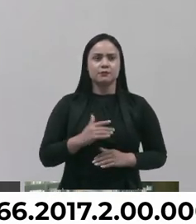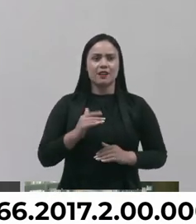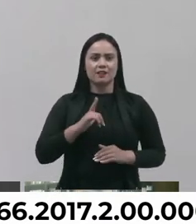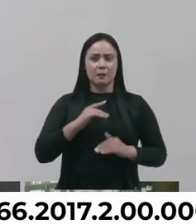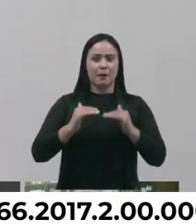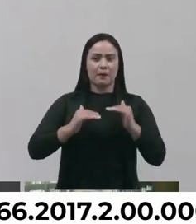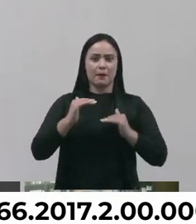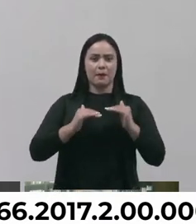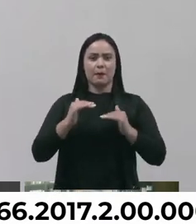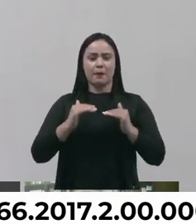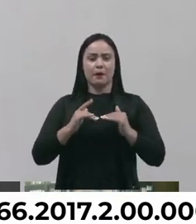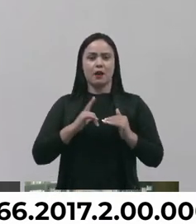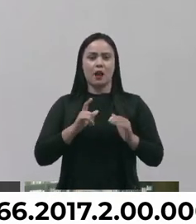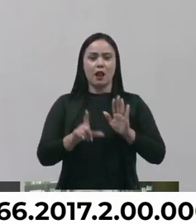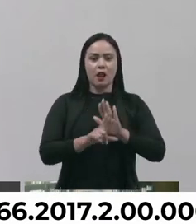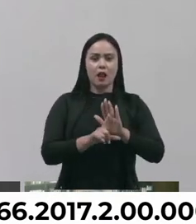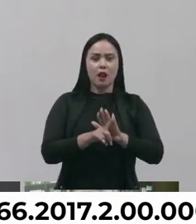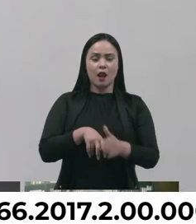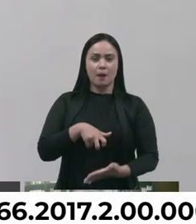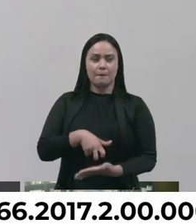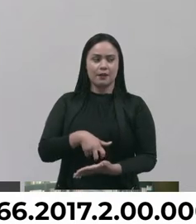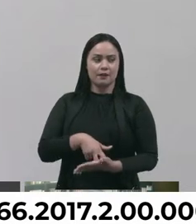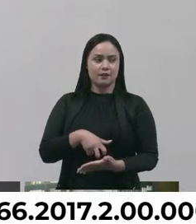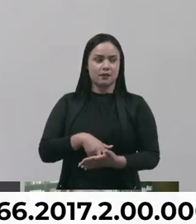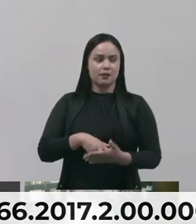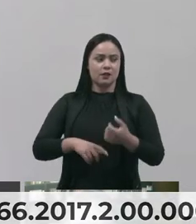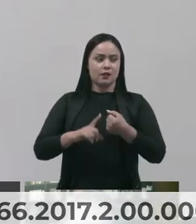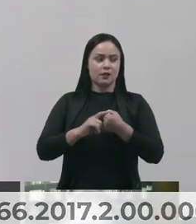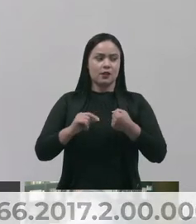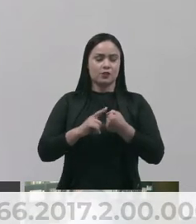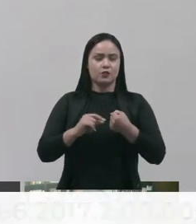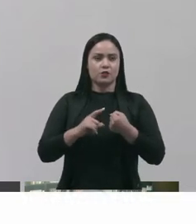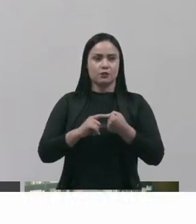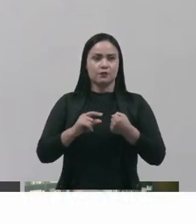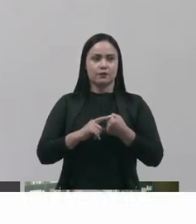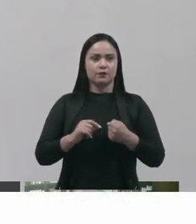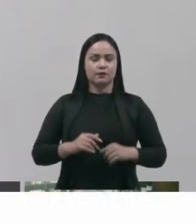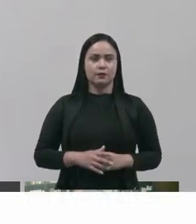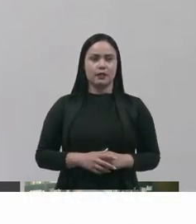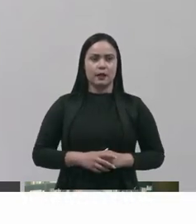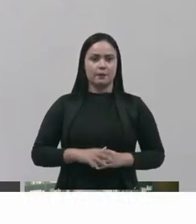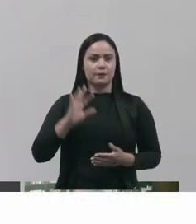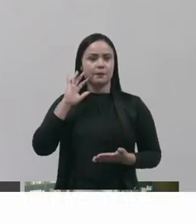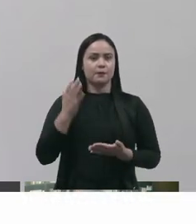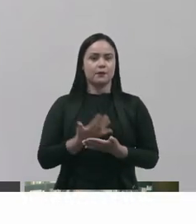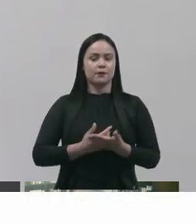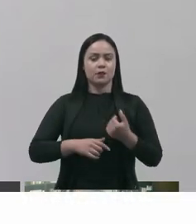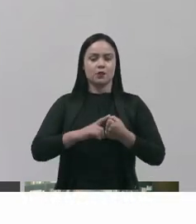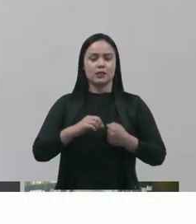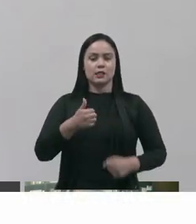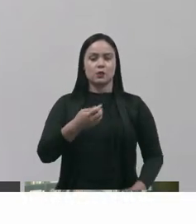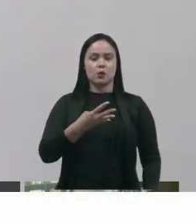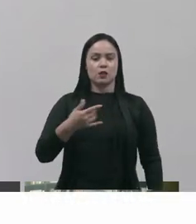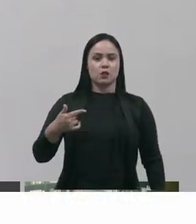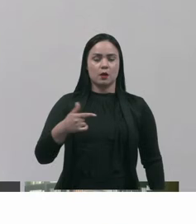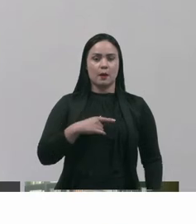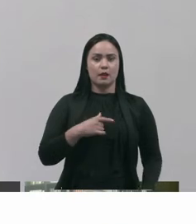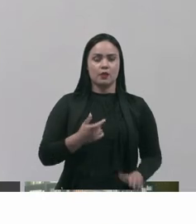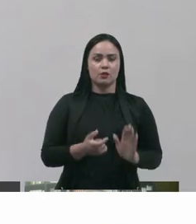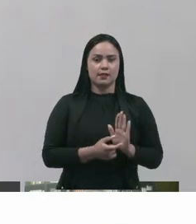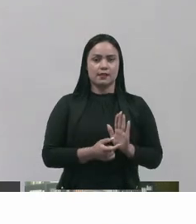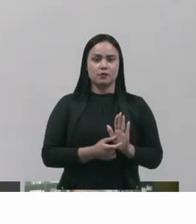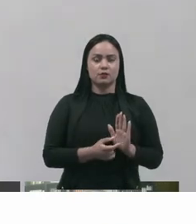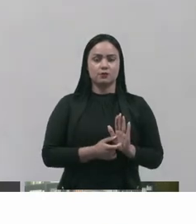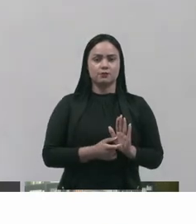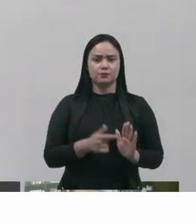parâmetro o estabelecido na lei penal, artigo 109 do Código Penal, conforme determina o artigo 142, parágrafo 2º da